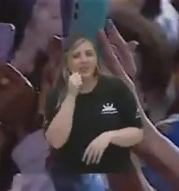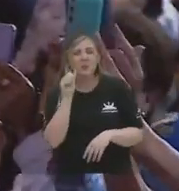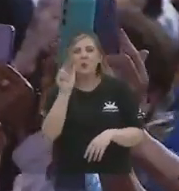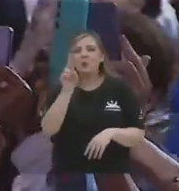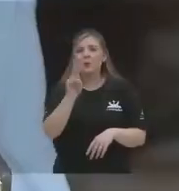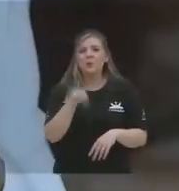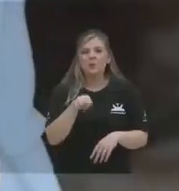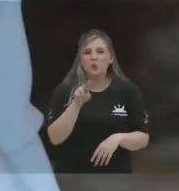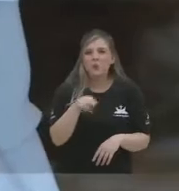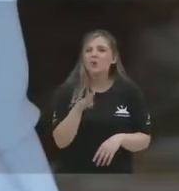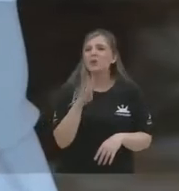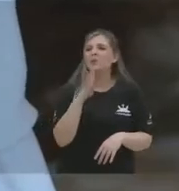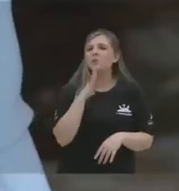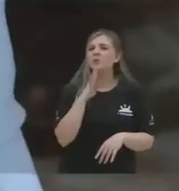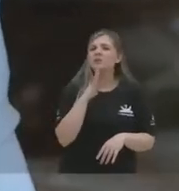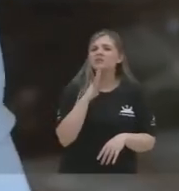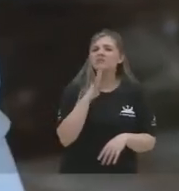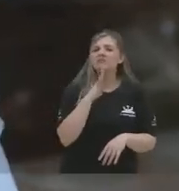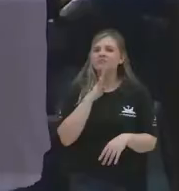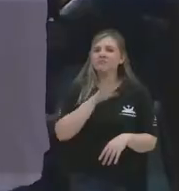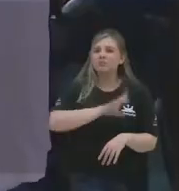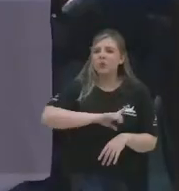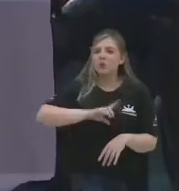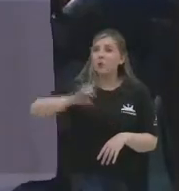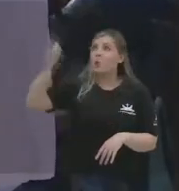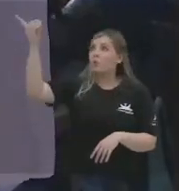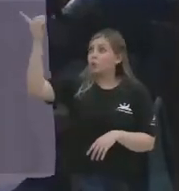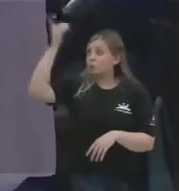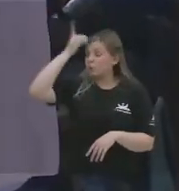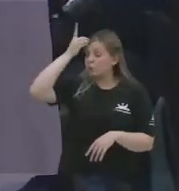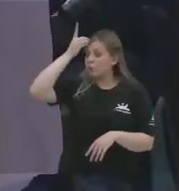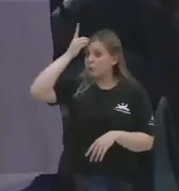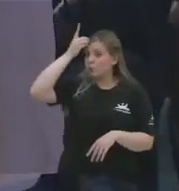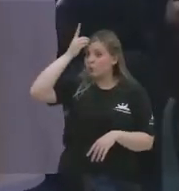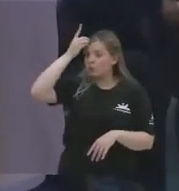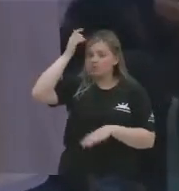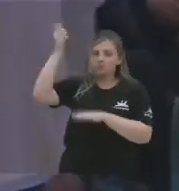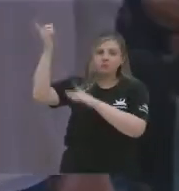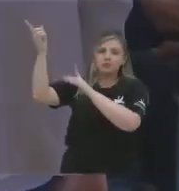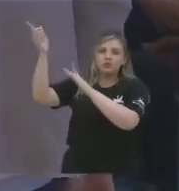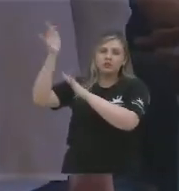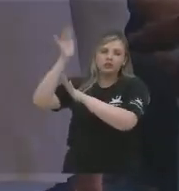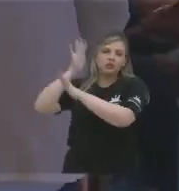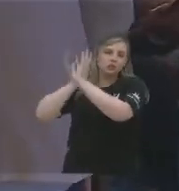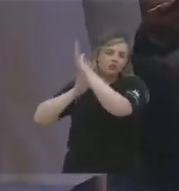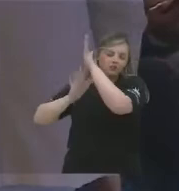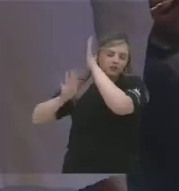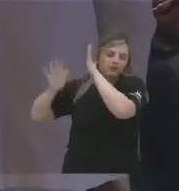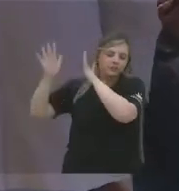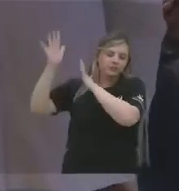jamais conhecerei o dom que vem de te escutar.